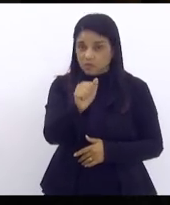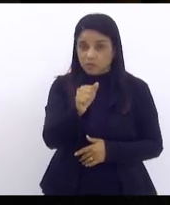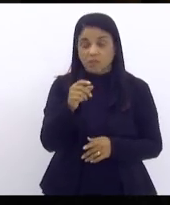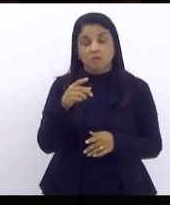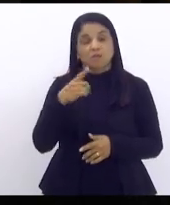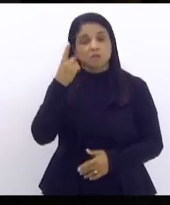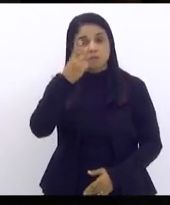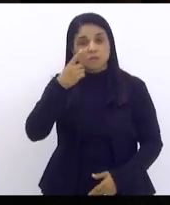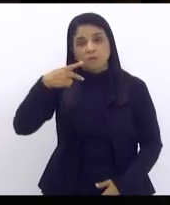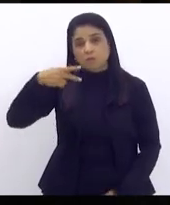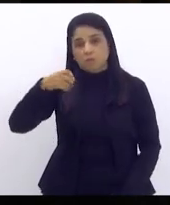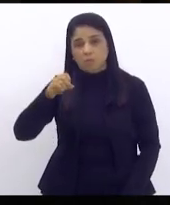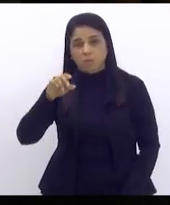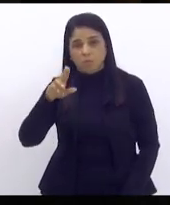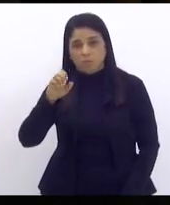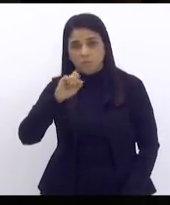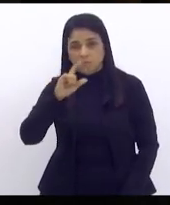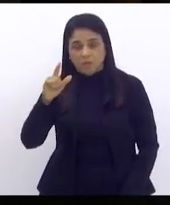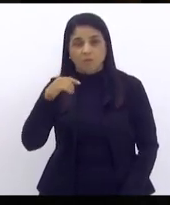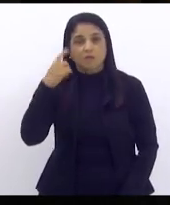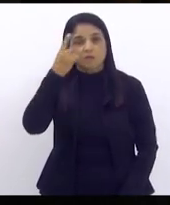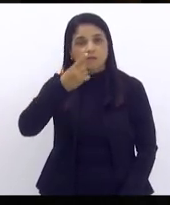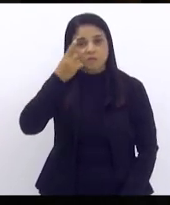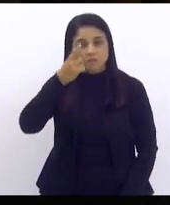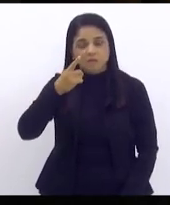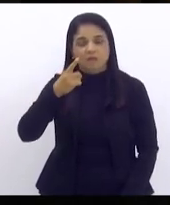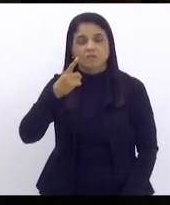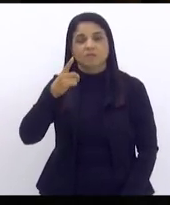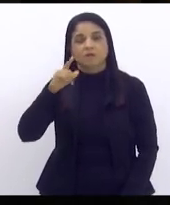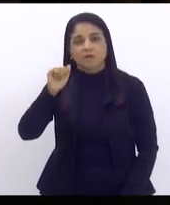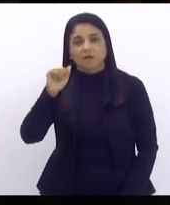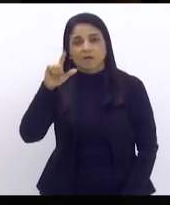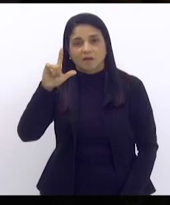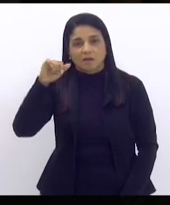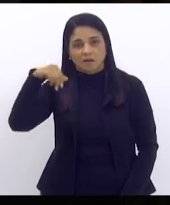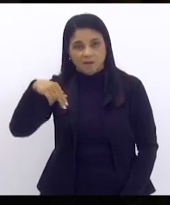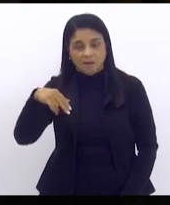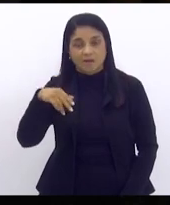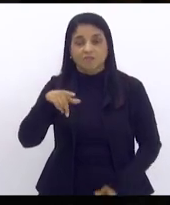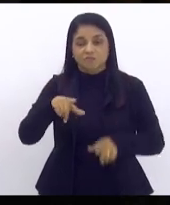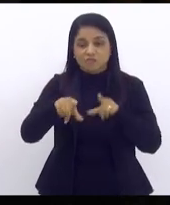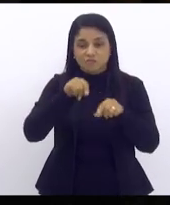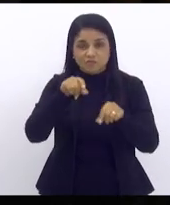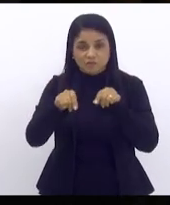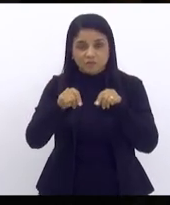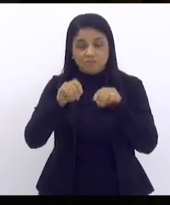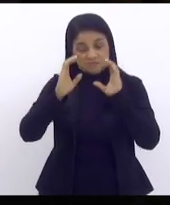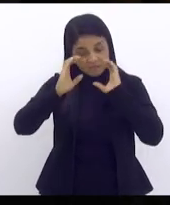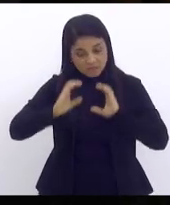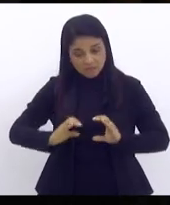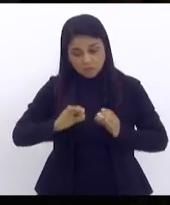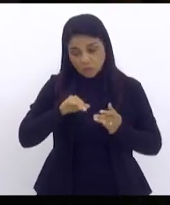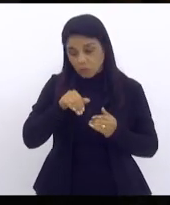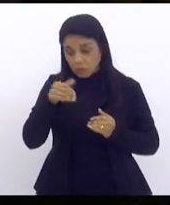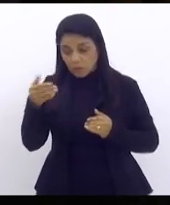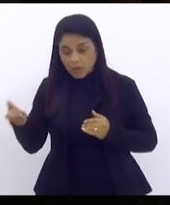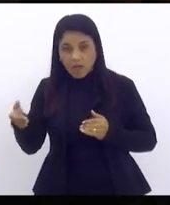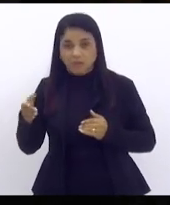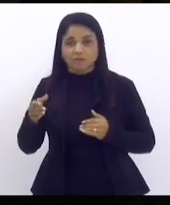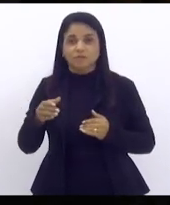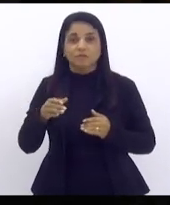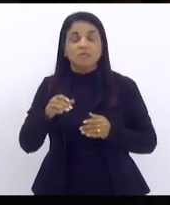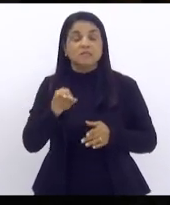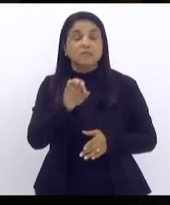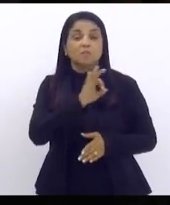Alan Lopes, deputado Felipe Poubel, nós preferimos estarmos do lado do cidadão de bem e, sobretudo, das